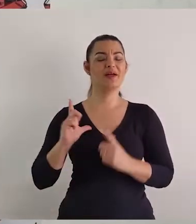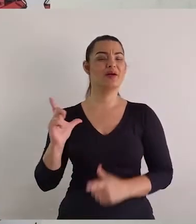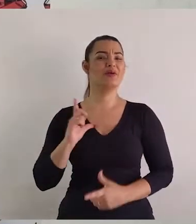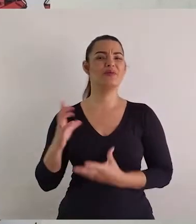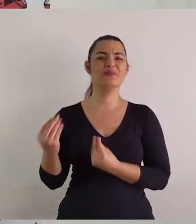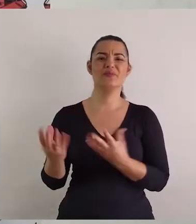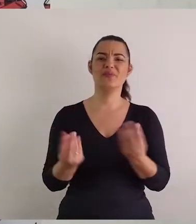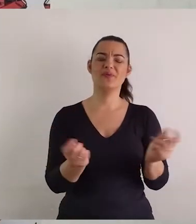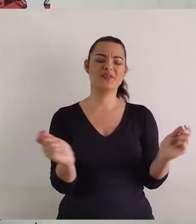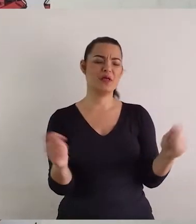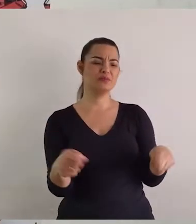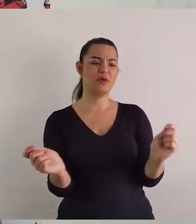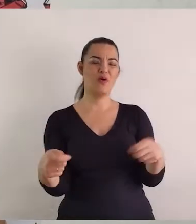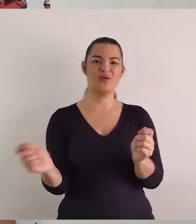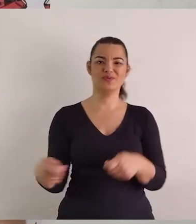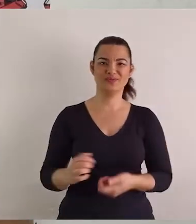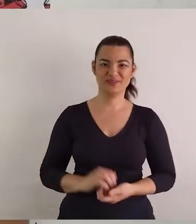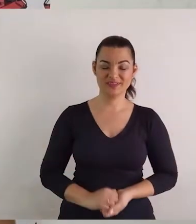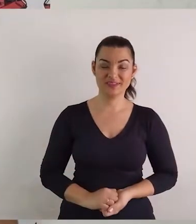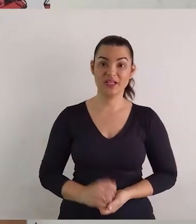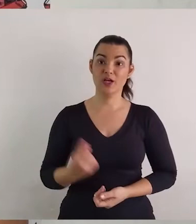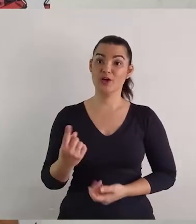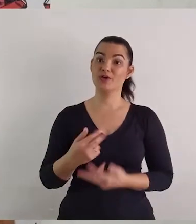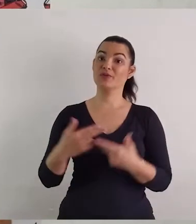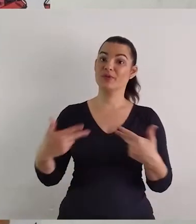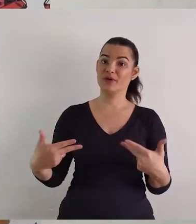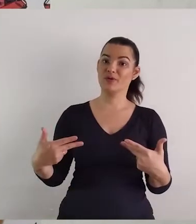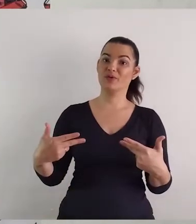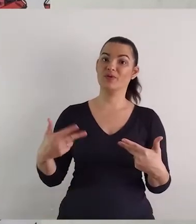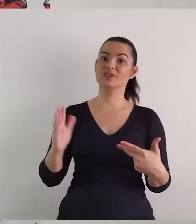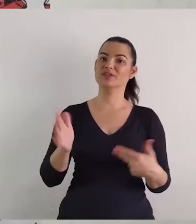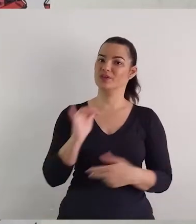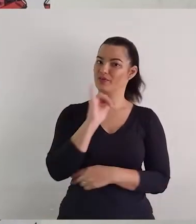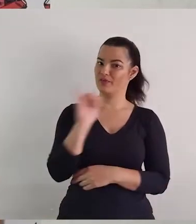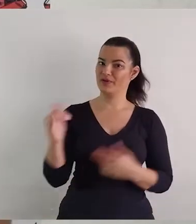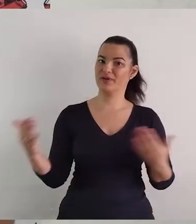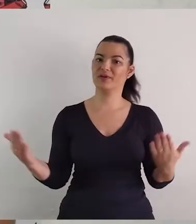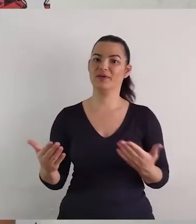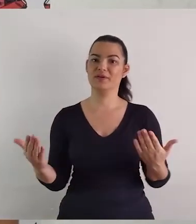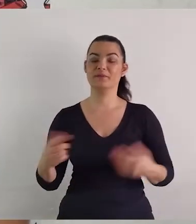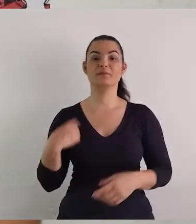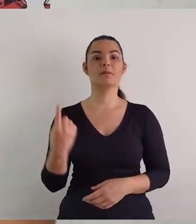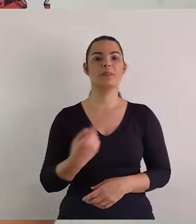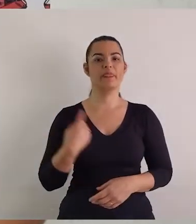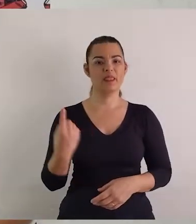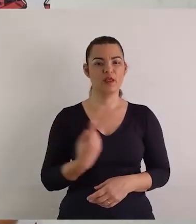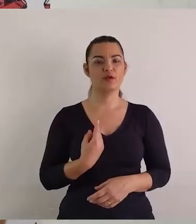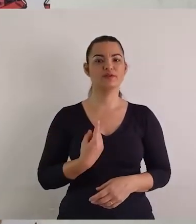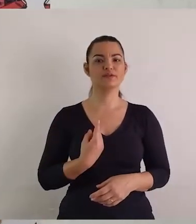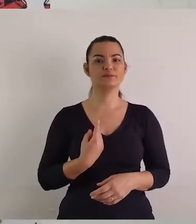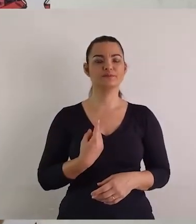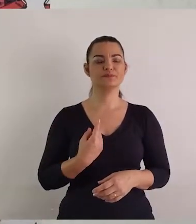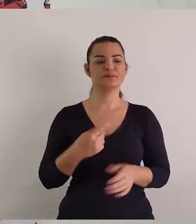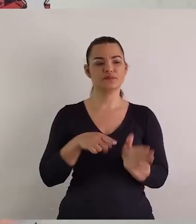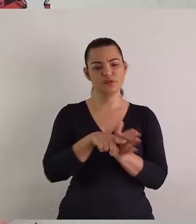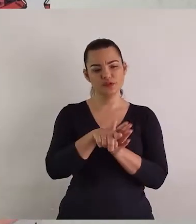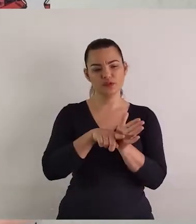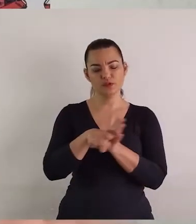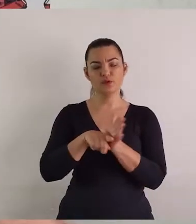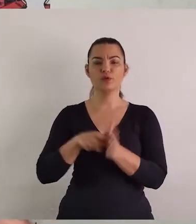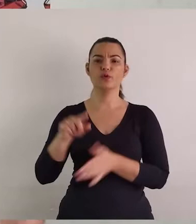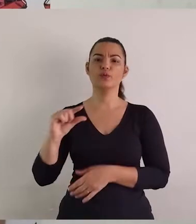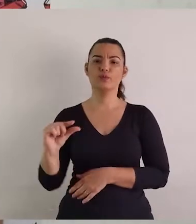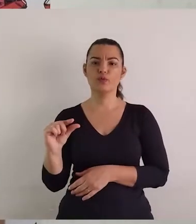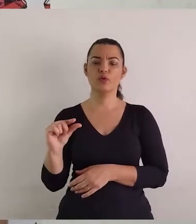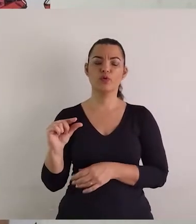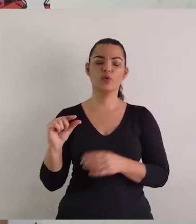muitas possibilidades? Uma coisa eu já te digo. Nós vamos explorar um pouco de todos